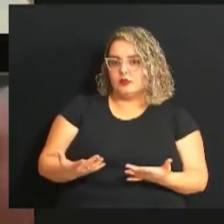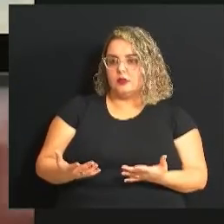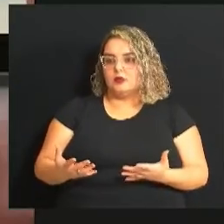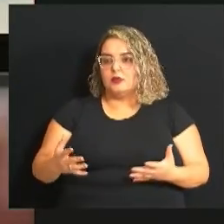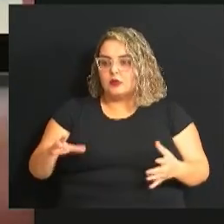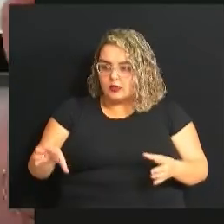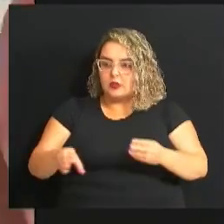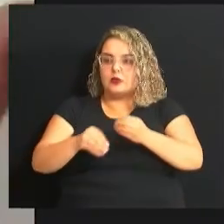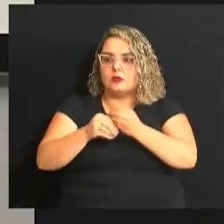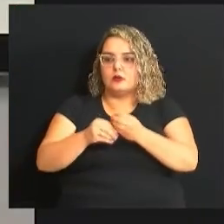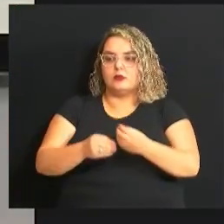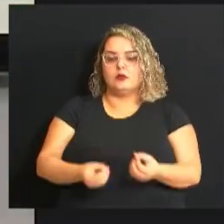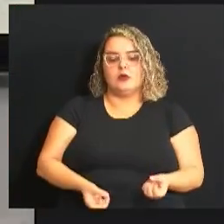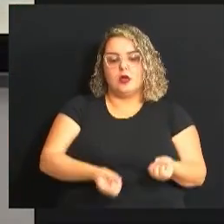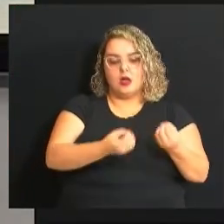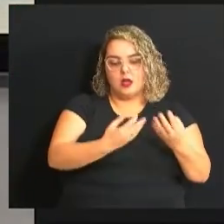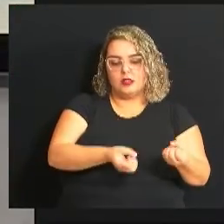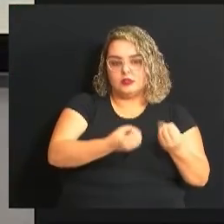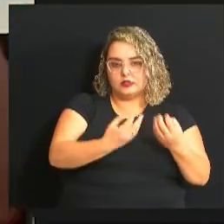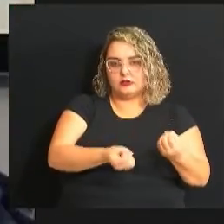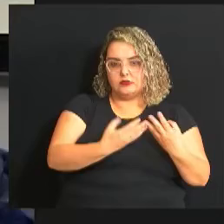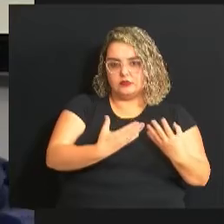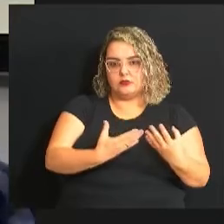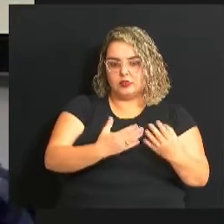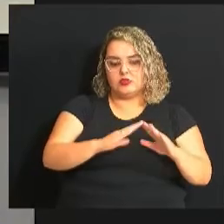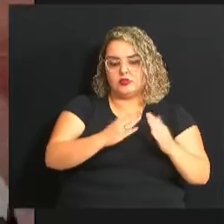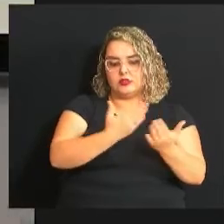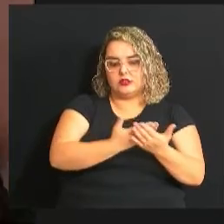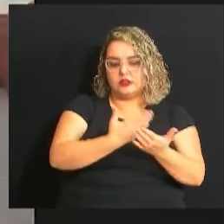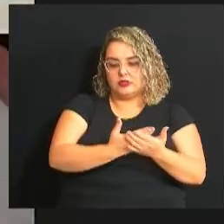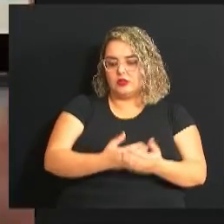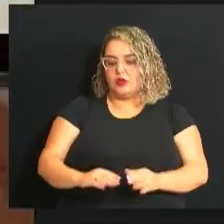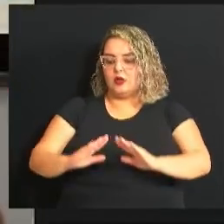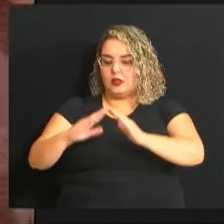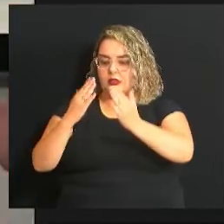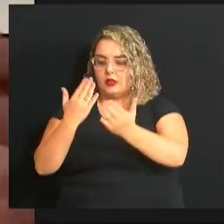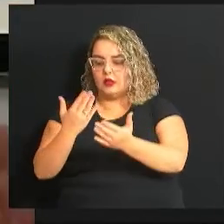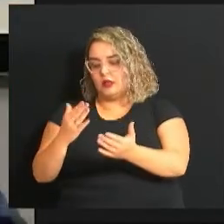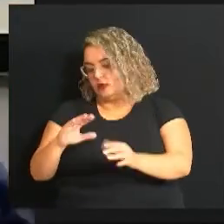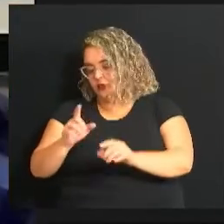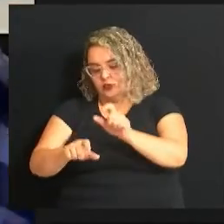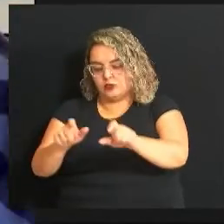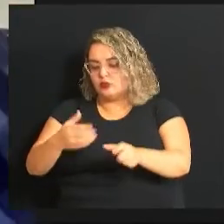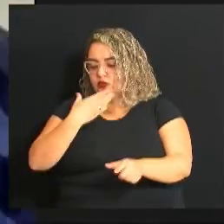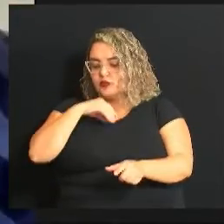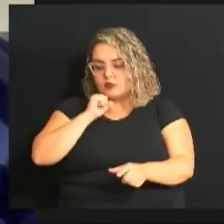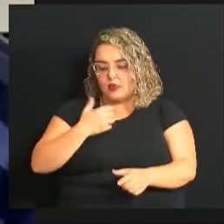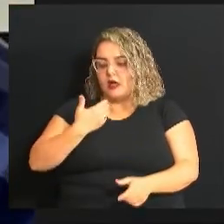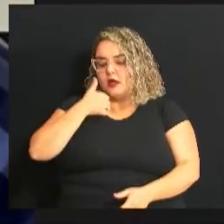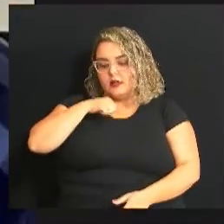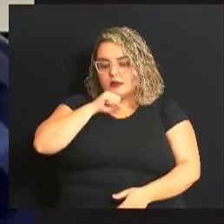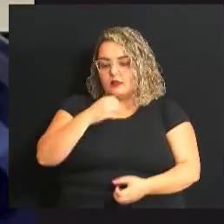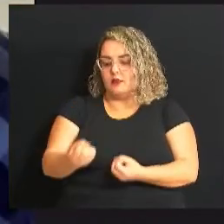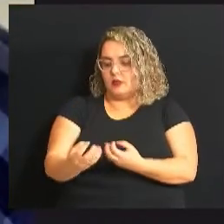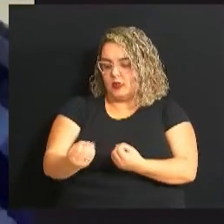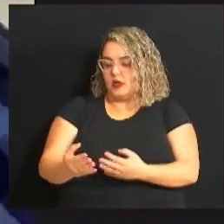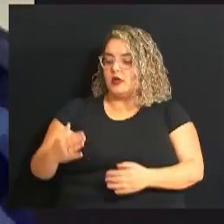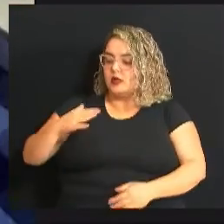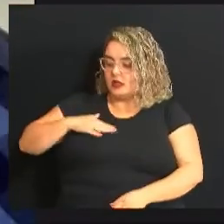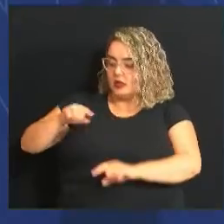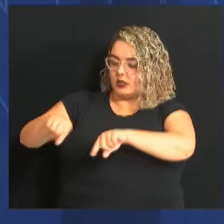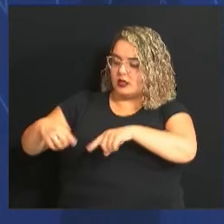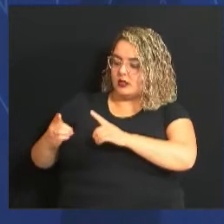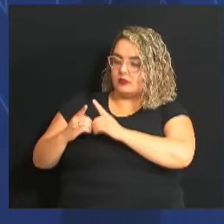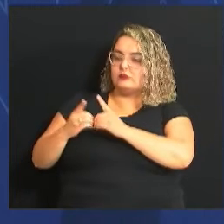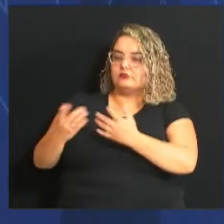informação daqui, dos pais, com a minha, daqui do consultório, e com a da escola. Então é uma visão bem completa, vamos dizer assim. Miguel Bunge,